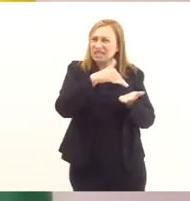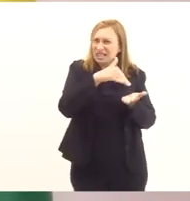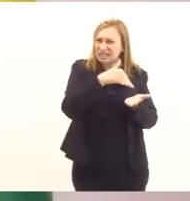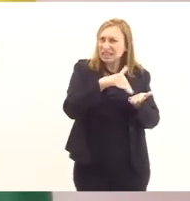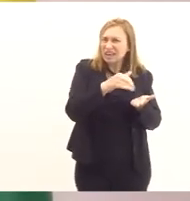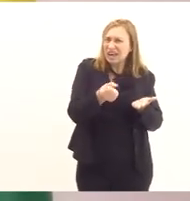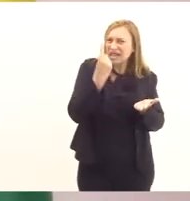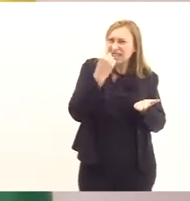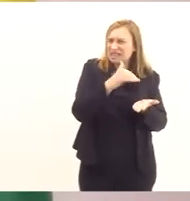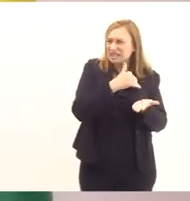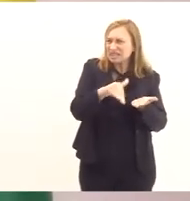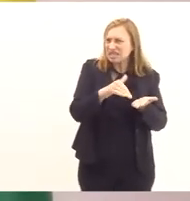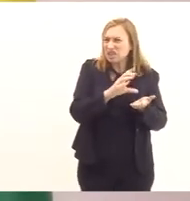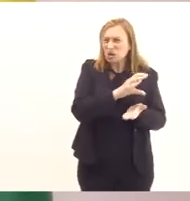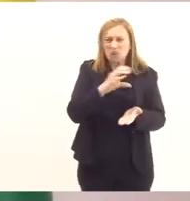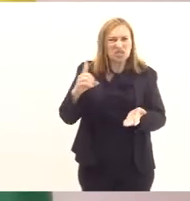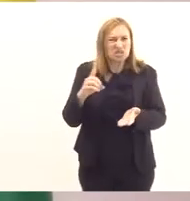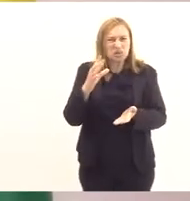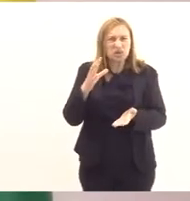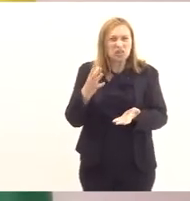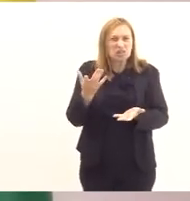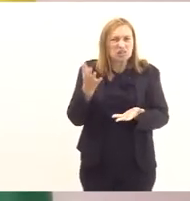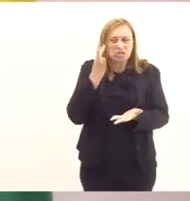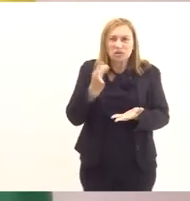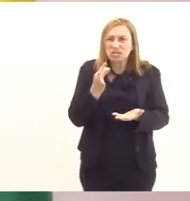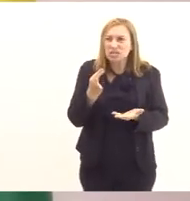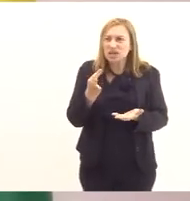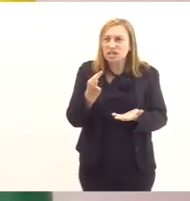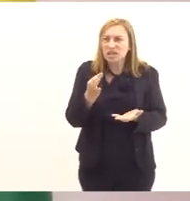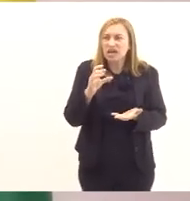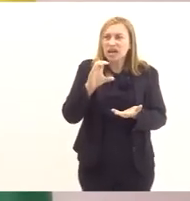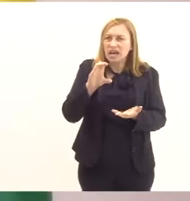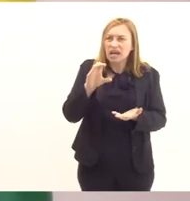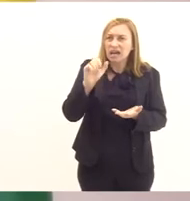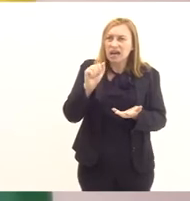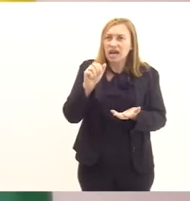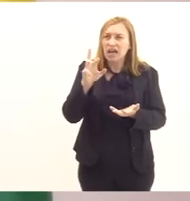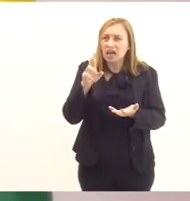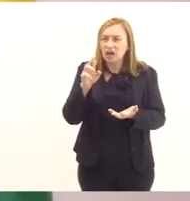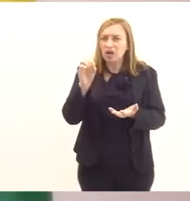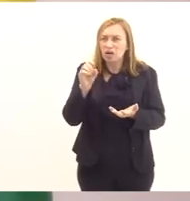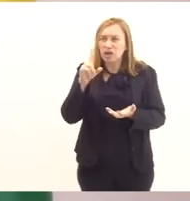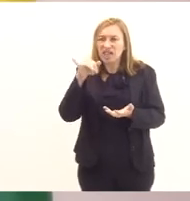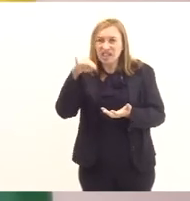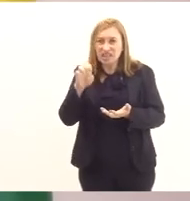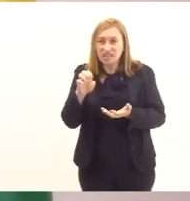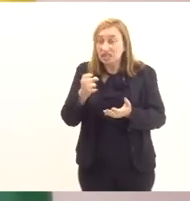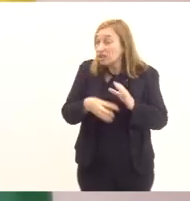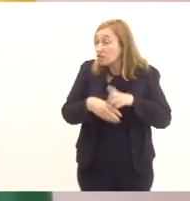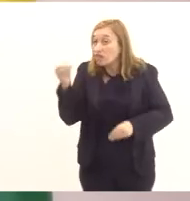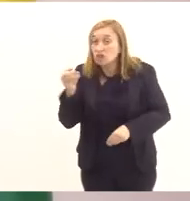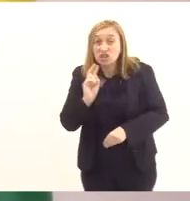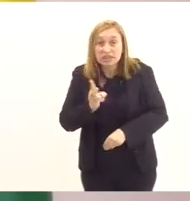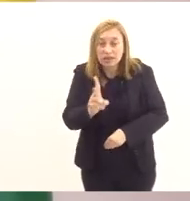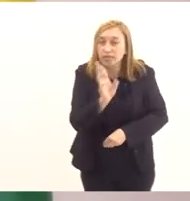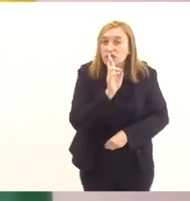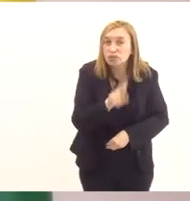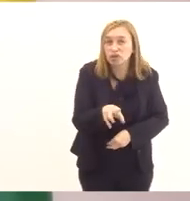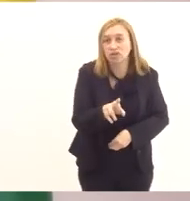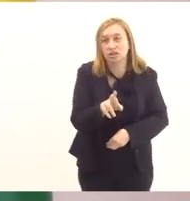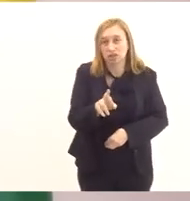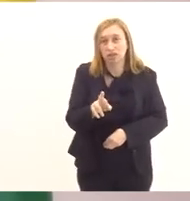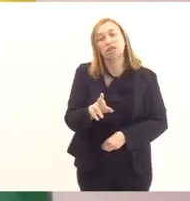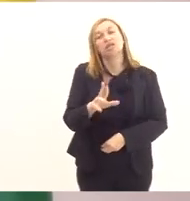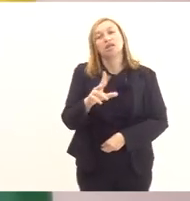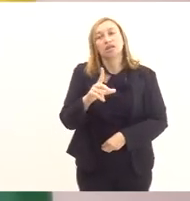e secretária agora a coordenadora sei lá que diabo é Caroline Cerqueira então ele foge sempre ele